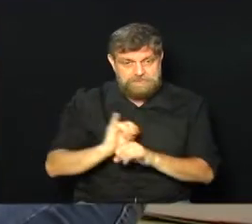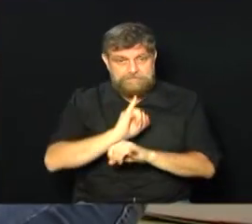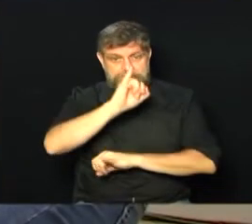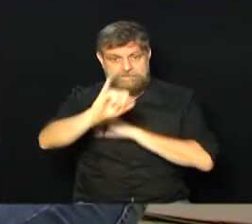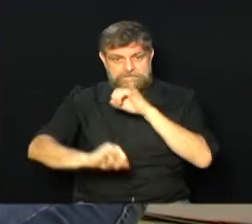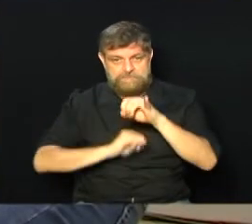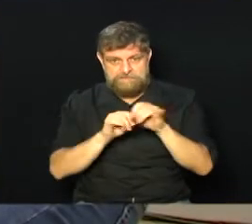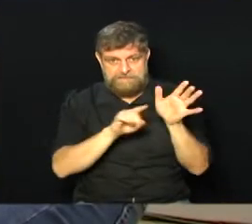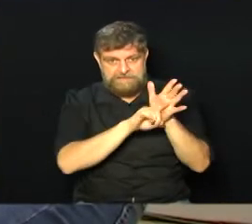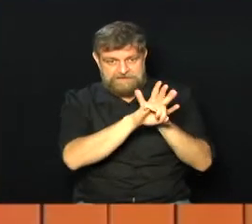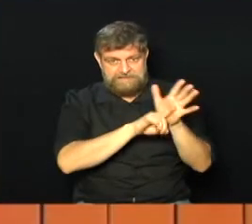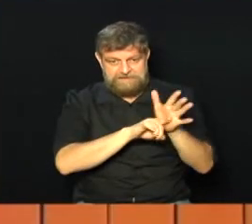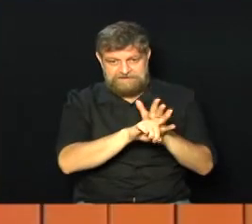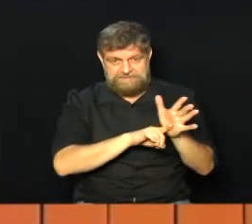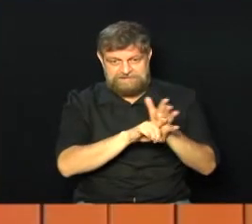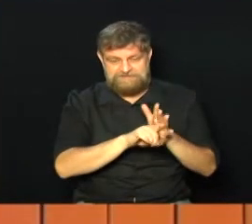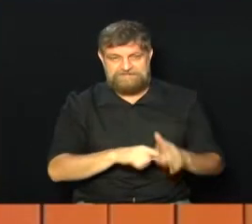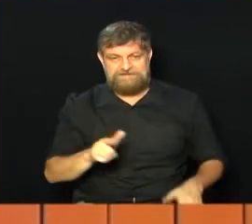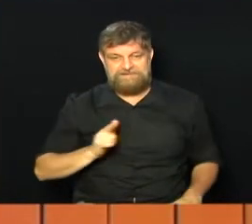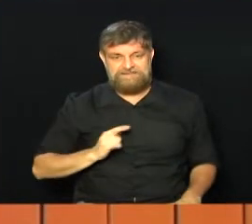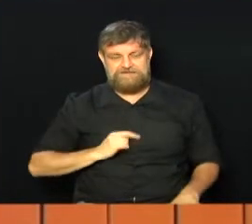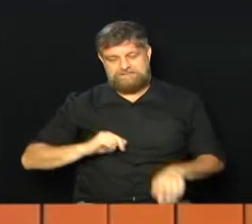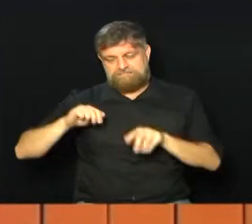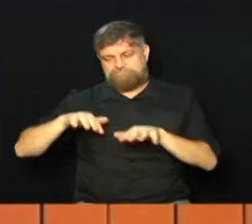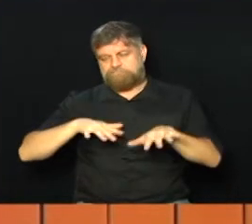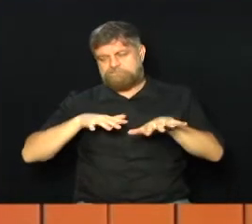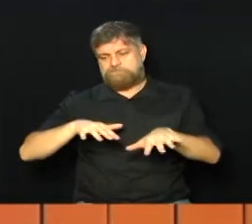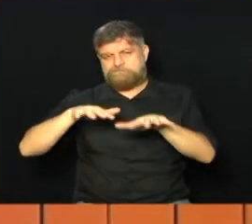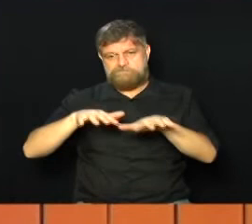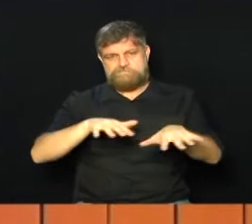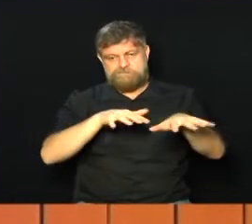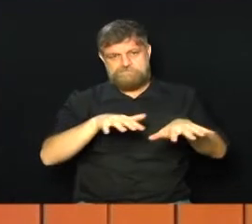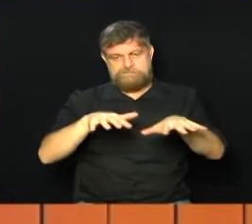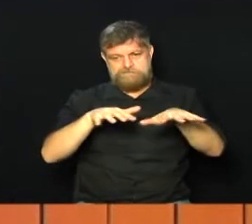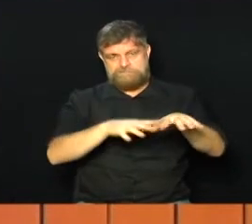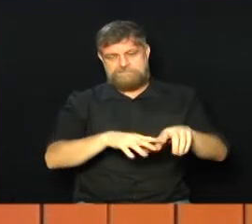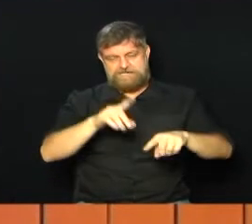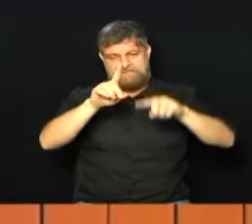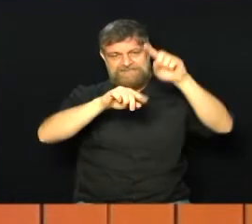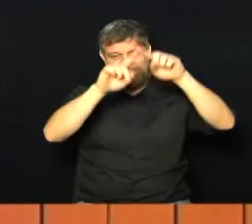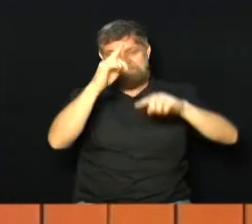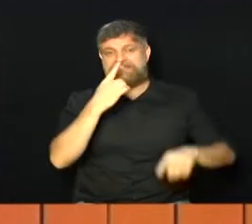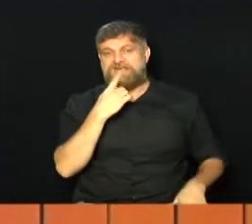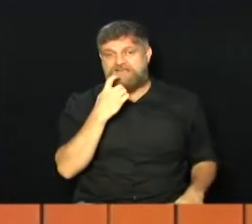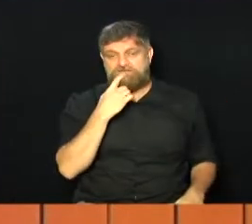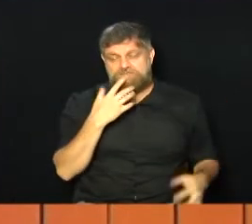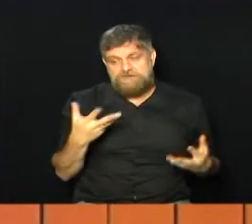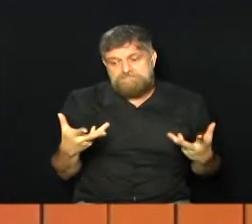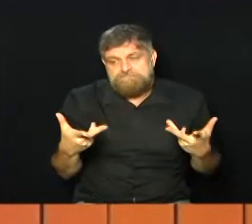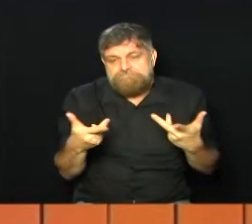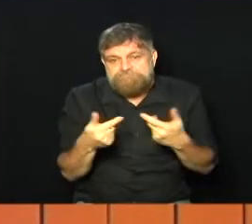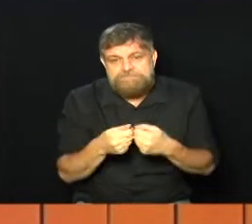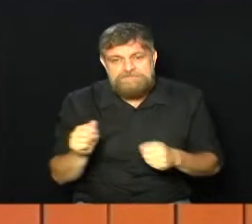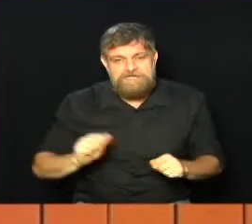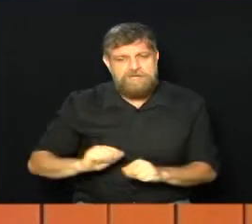viu, o vestiário, a entrada dos jogadores neste clássico Partizan Estrela Vermelha, é impressionante, é fumaça,